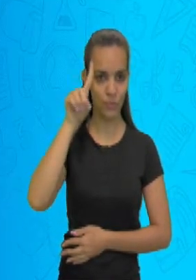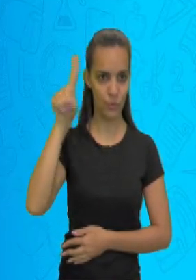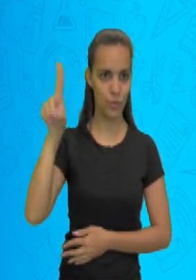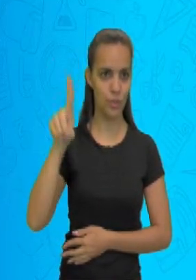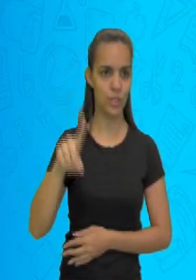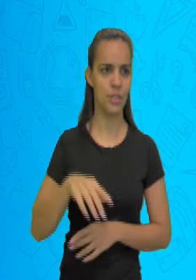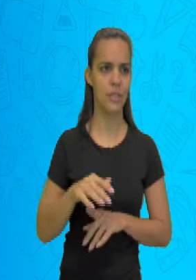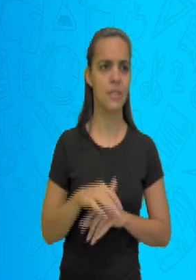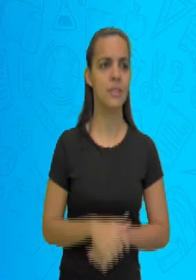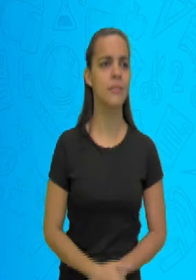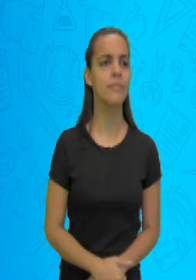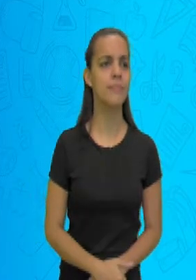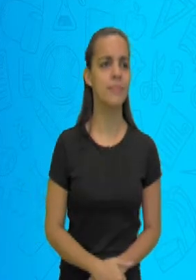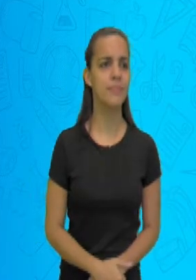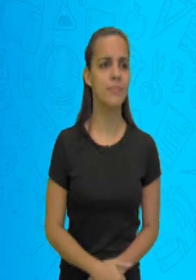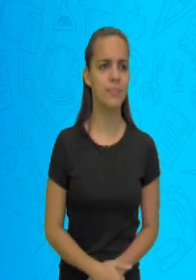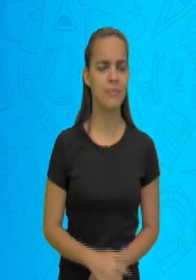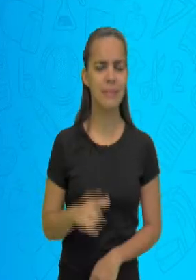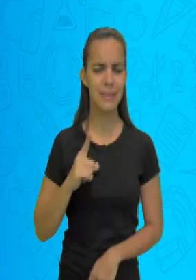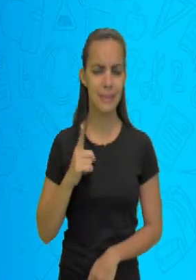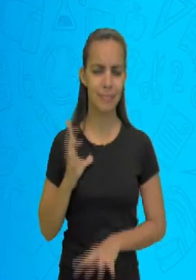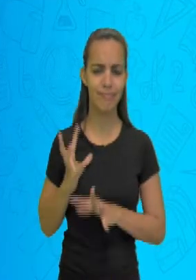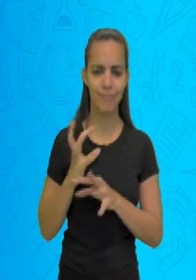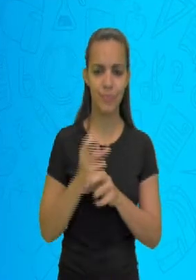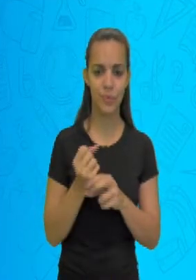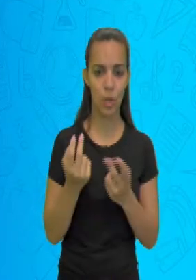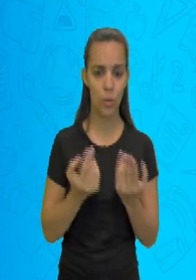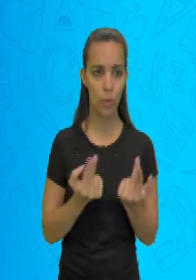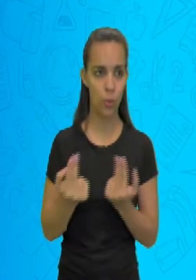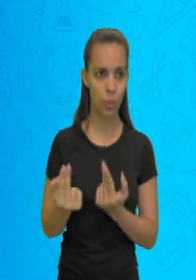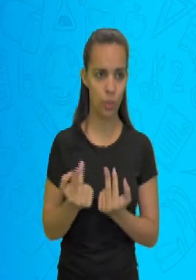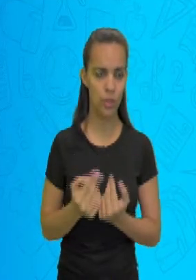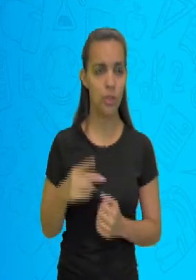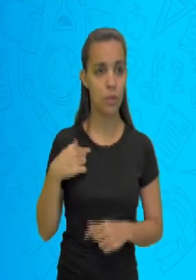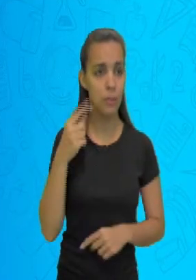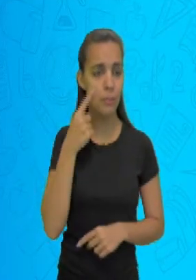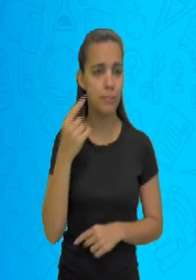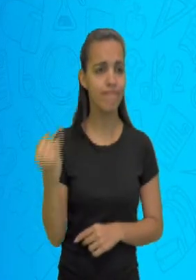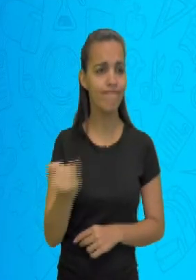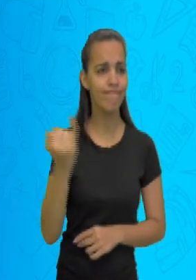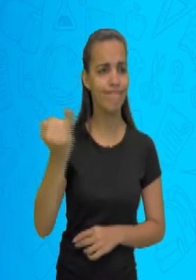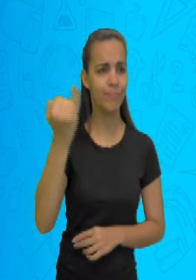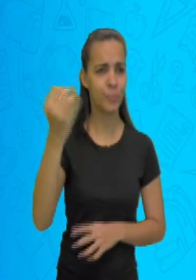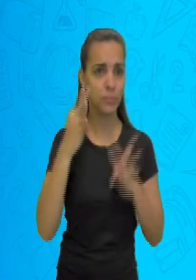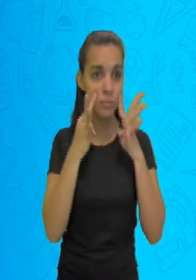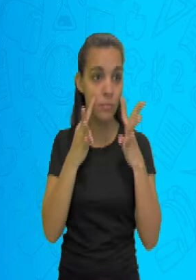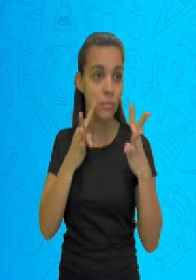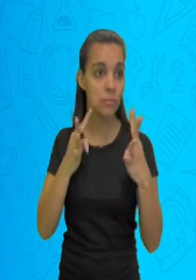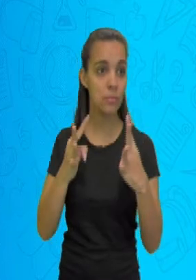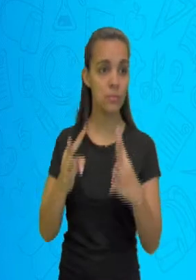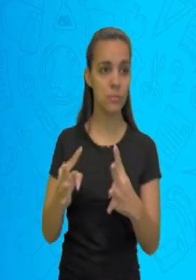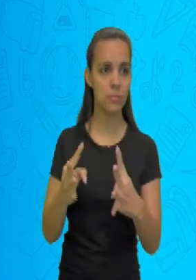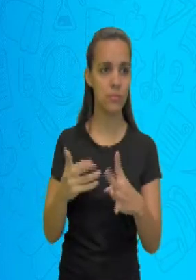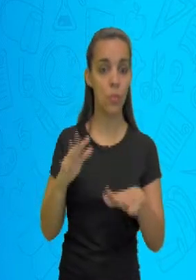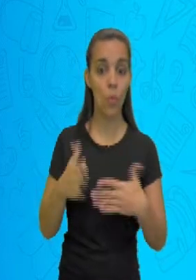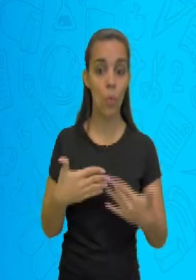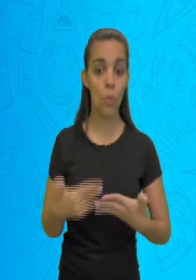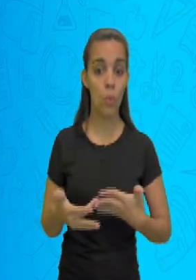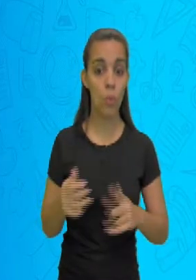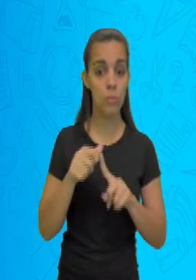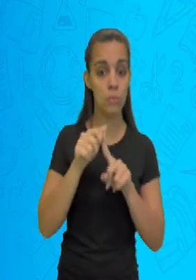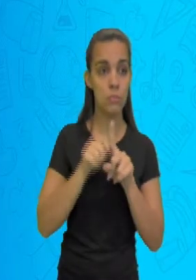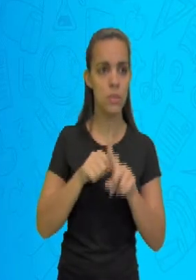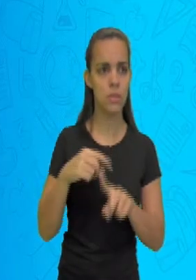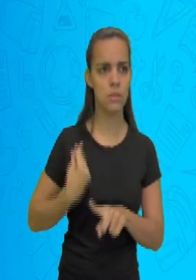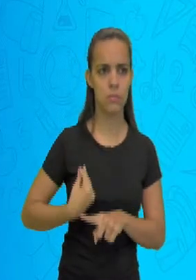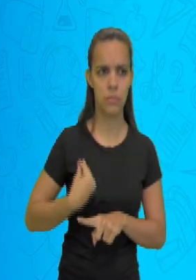os meses têm a mesma quantidade de dias. Então, é muito importante prestar atenção em qual mês nós